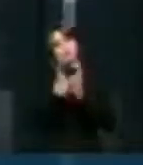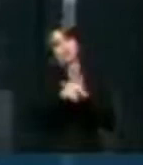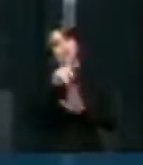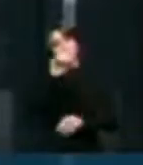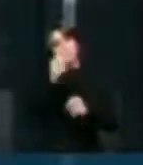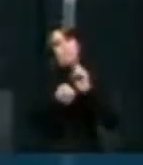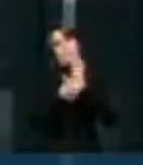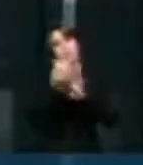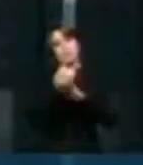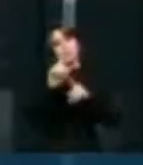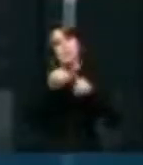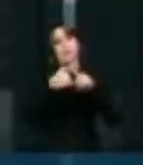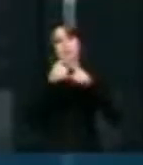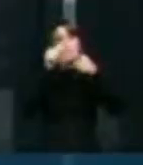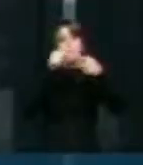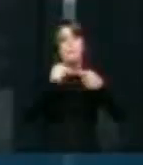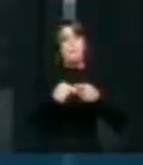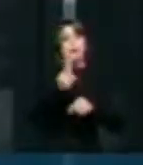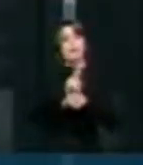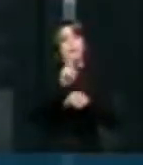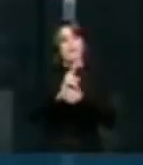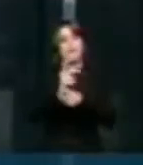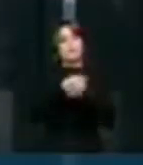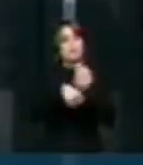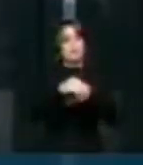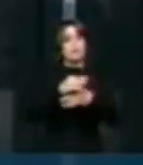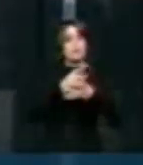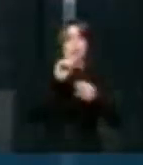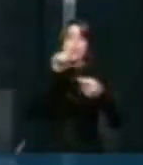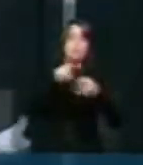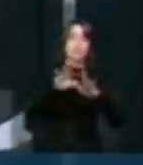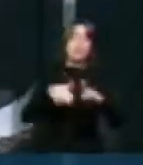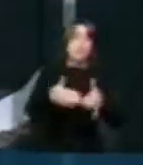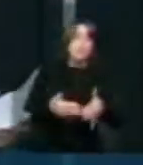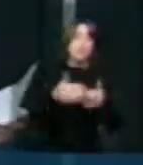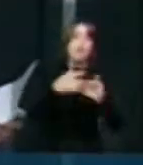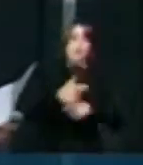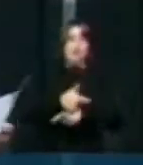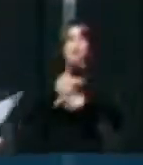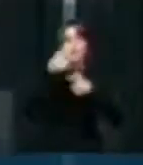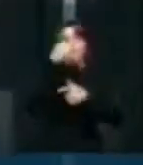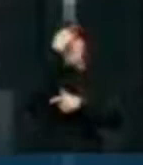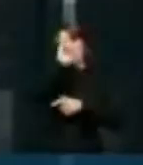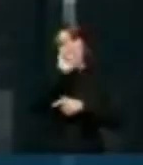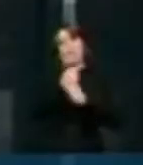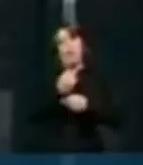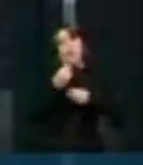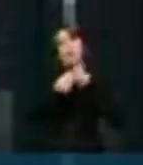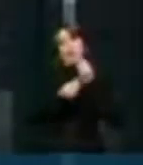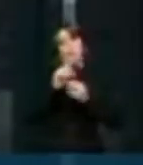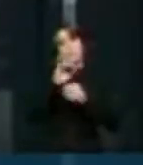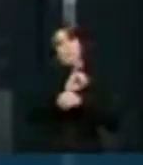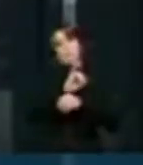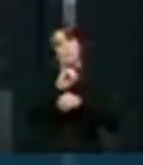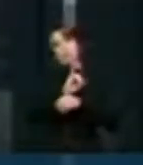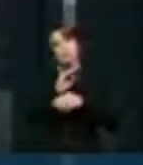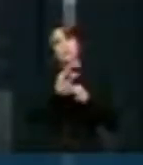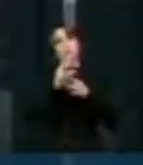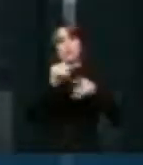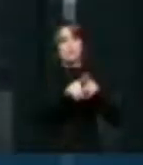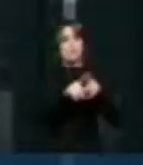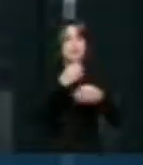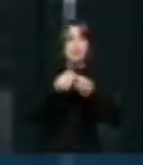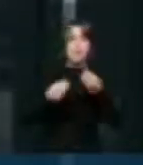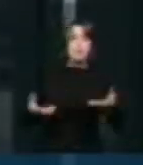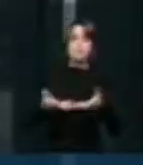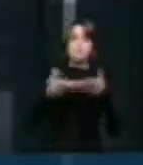produtivo, além de ações de defesa comercial com o objetivo de evitar um aumento maior das importações e do